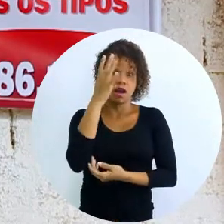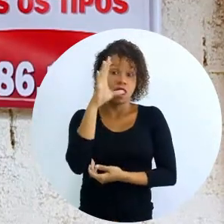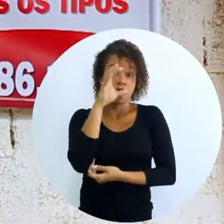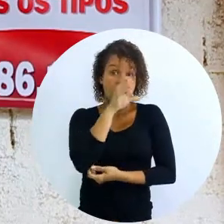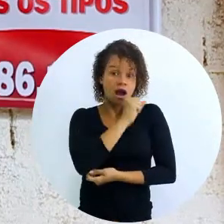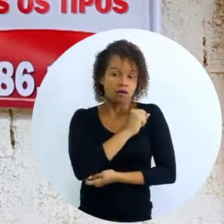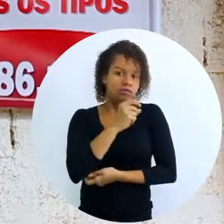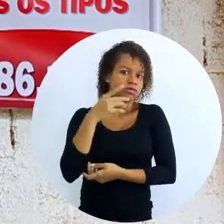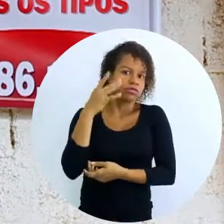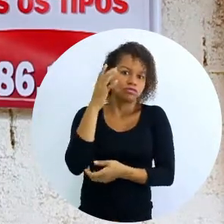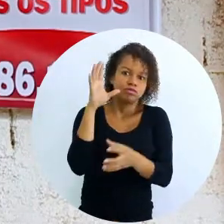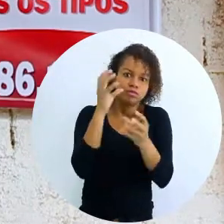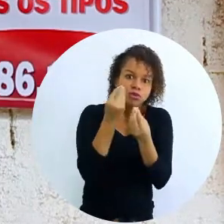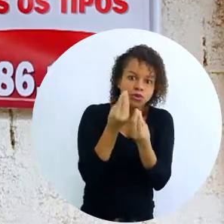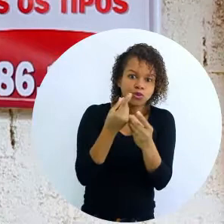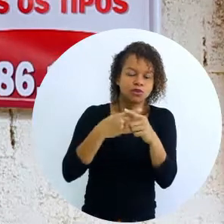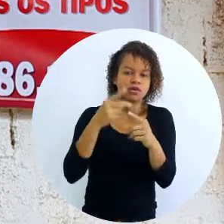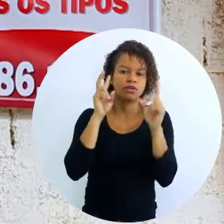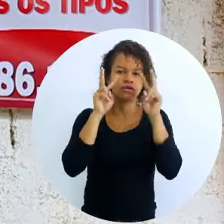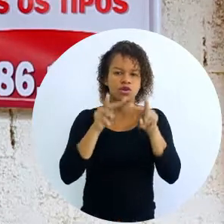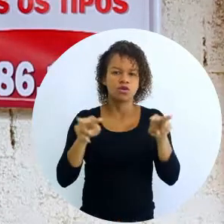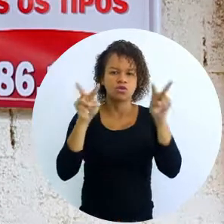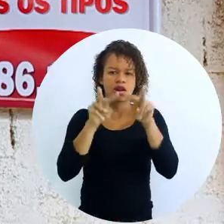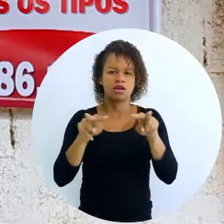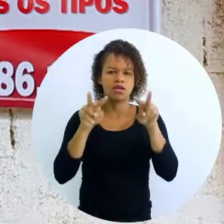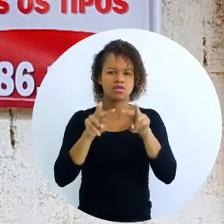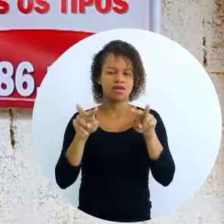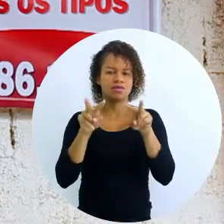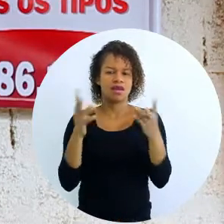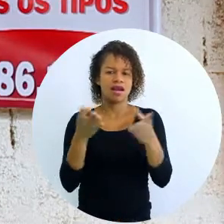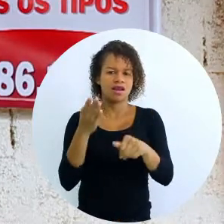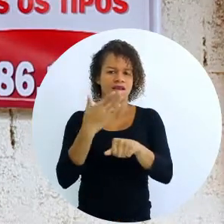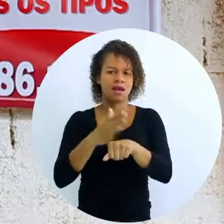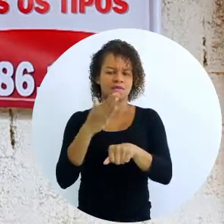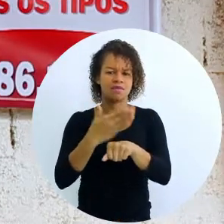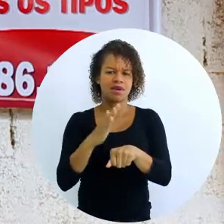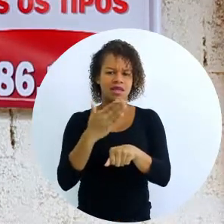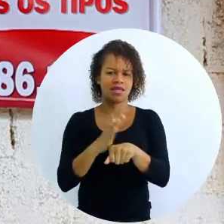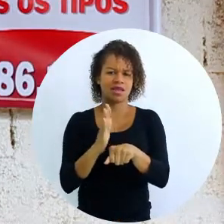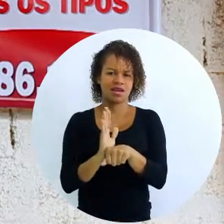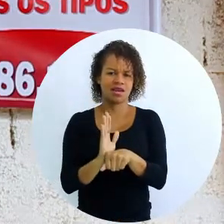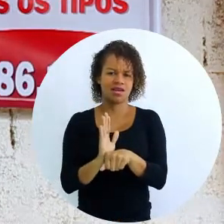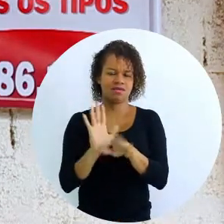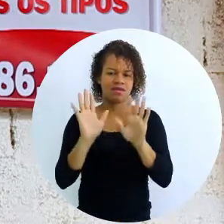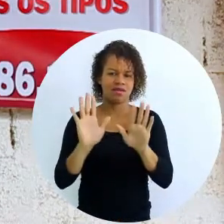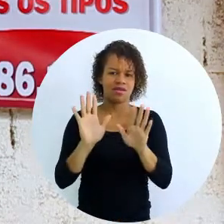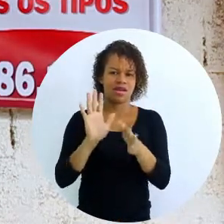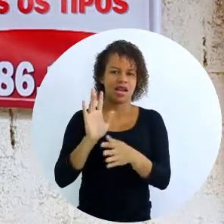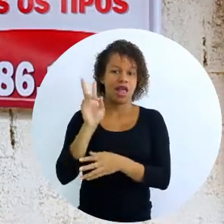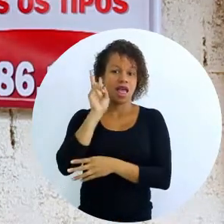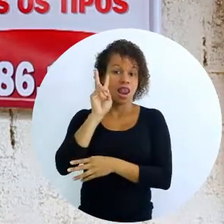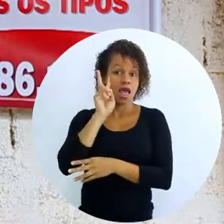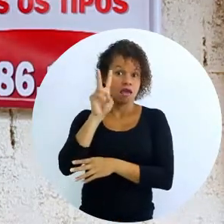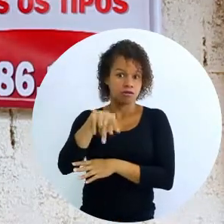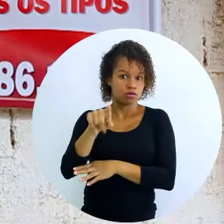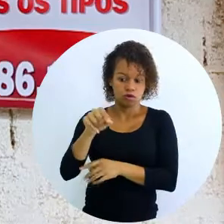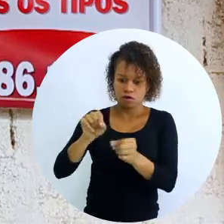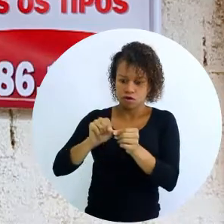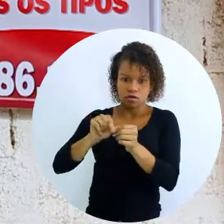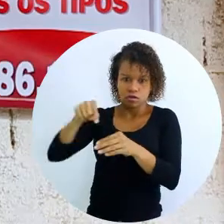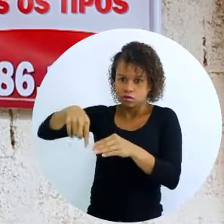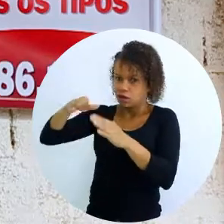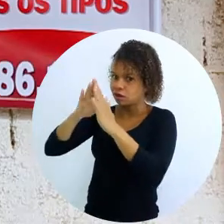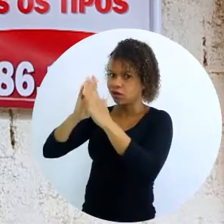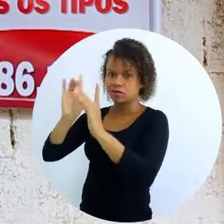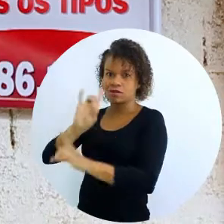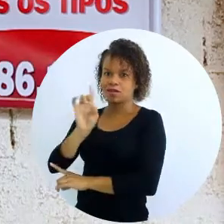muito quando vocês visualizarem a diferença na prática. E aí, lembre-se o seguinte, não faça isso em sua casa, tá?